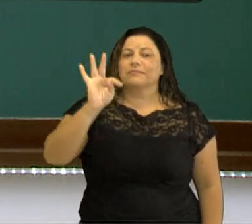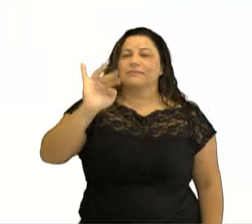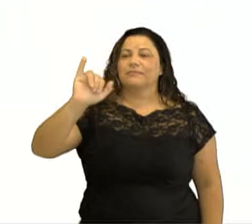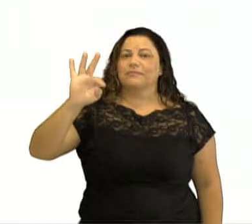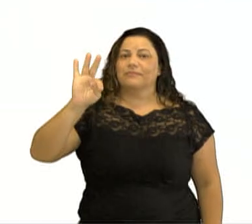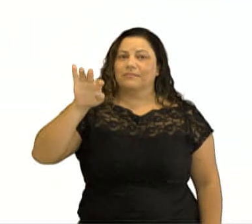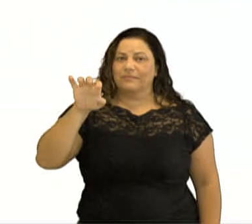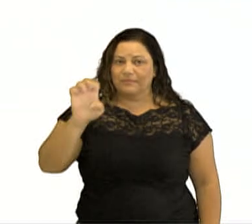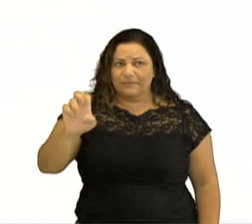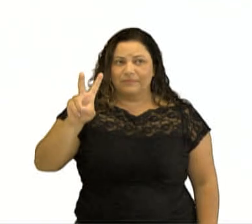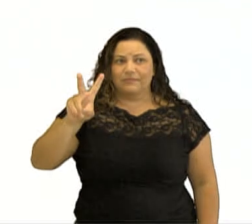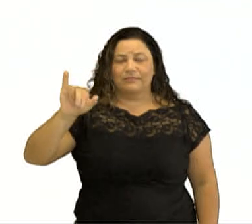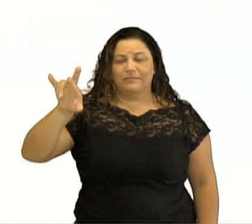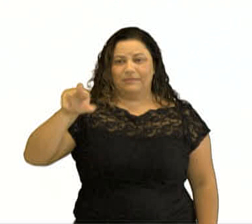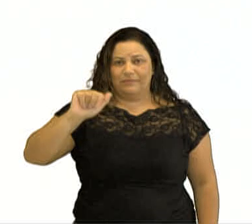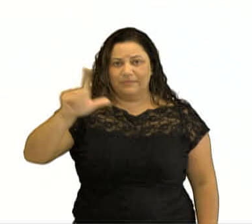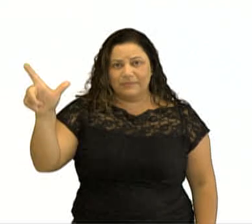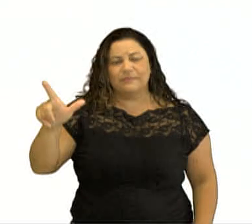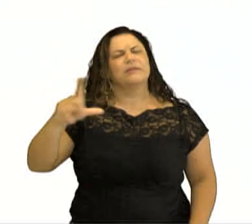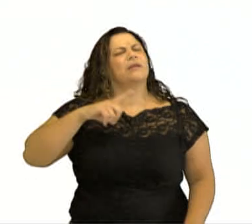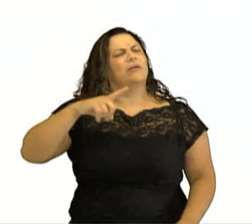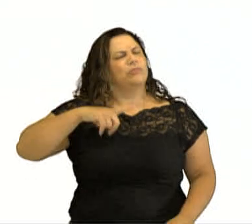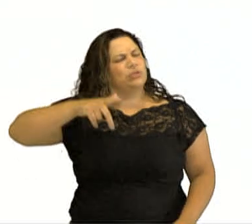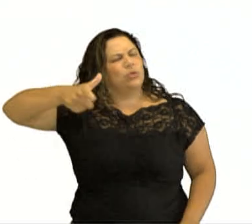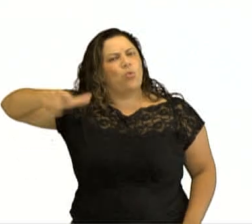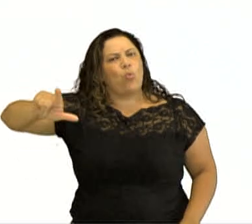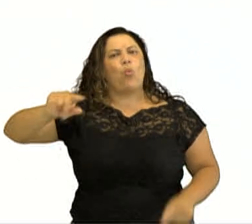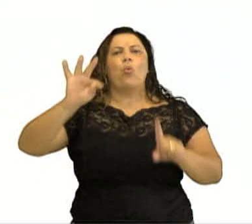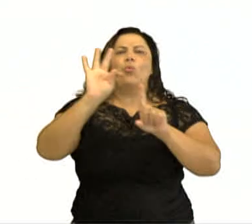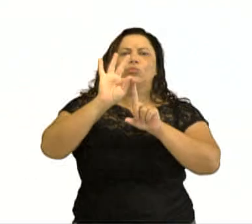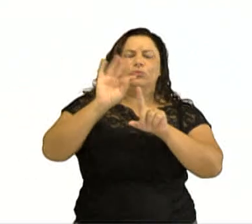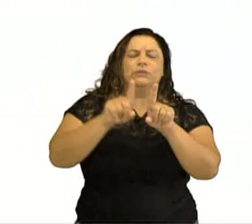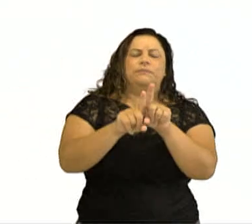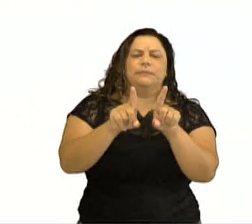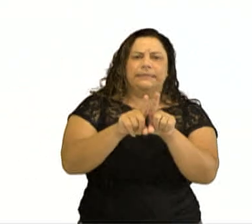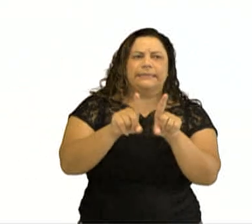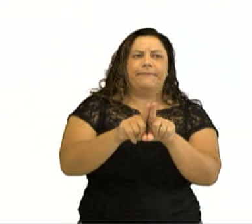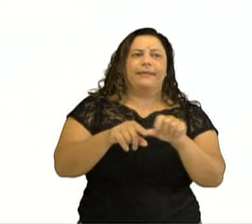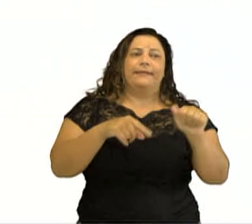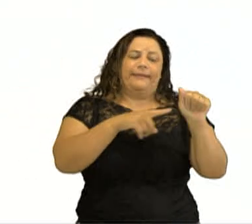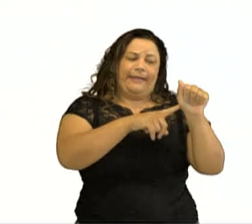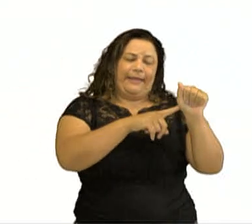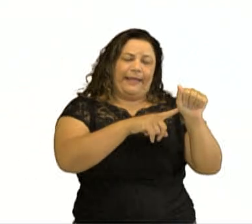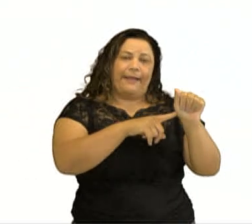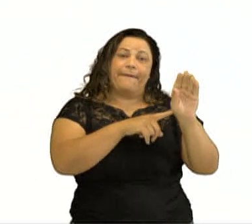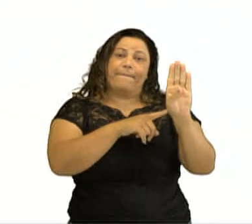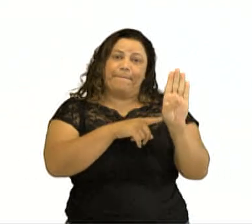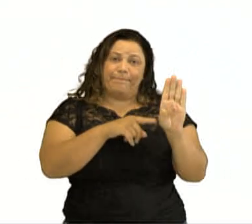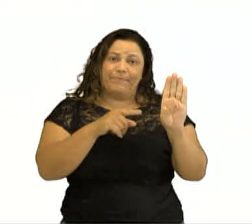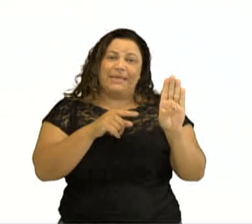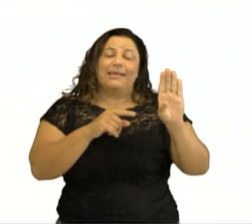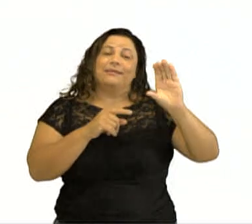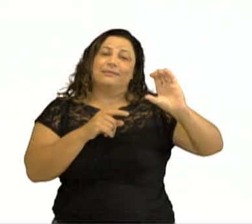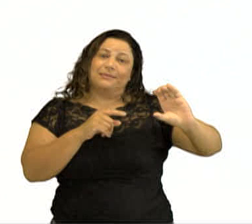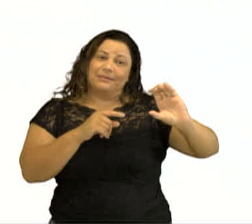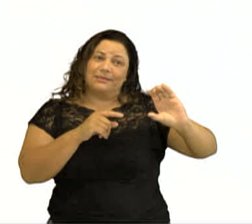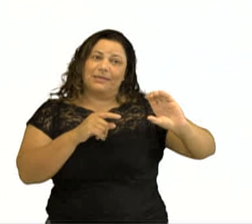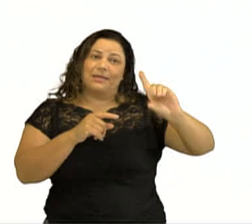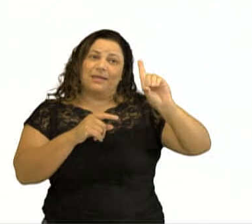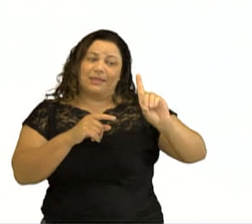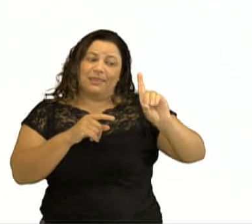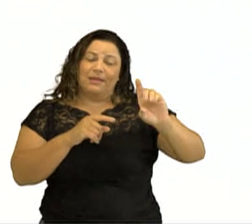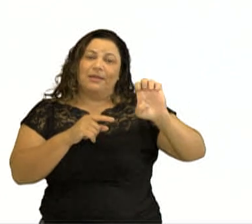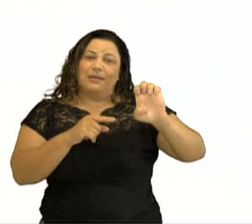pode ter outro tipo de hepatite também. Nesse caso, a gente tem a hepatite A, B, C,